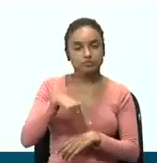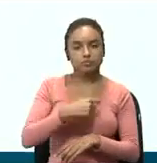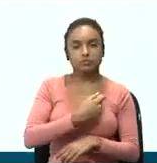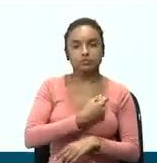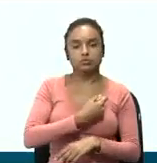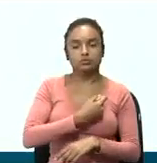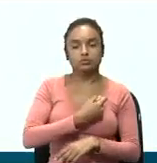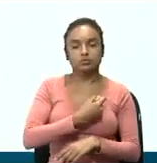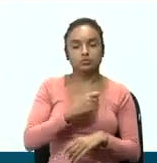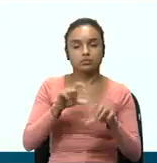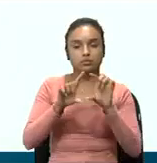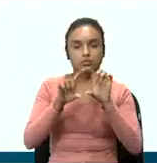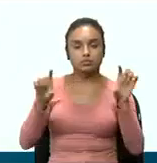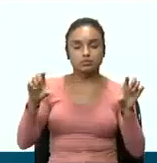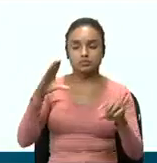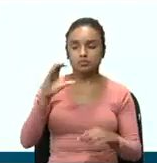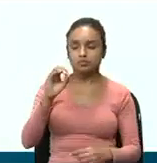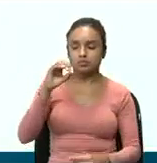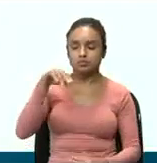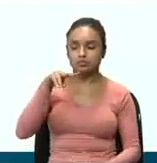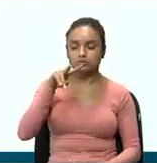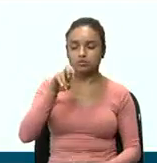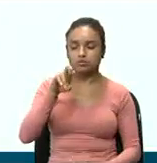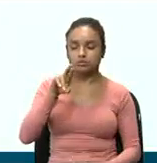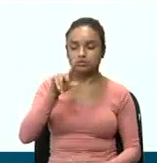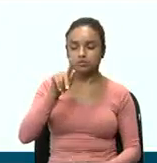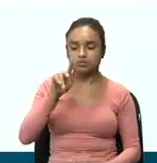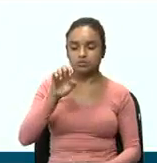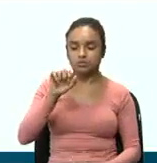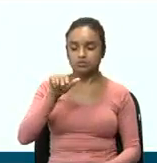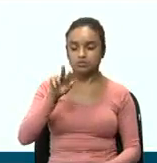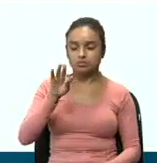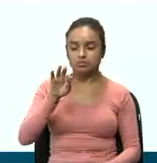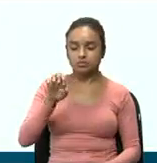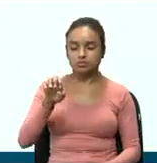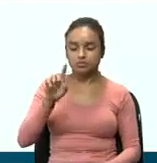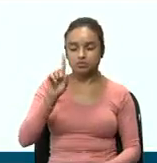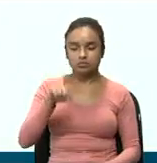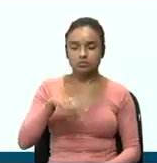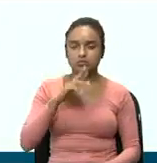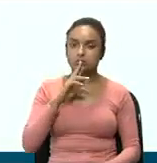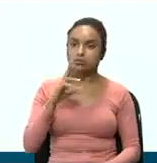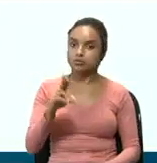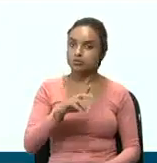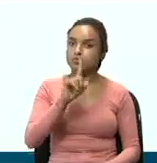convergente. Ok? Então, como o módulo